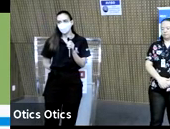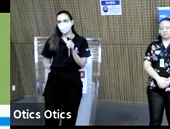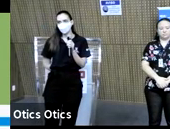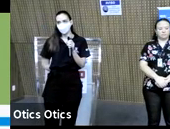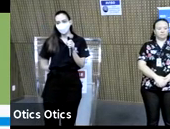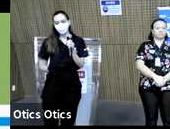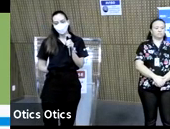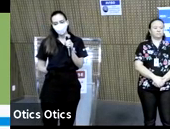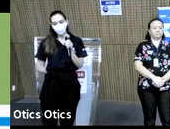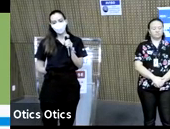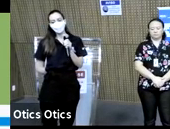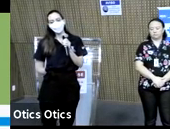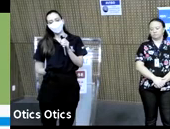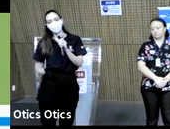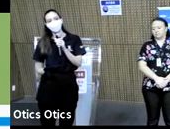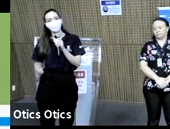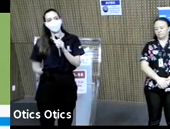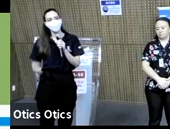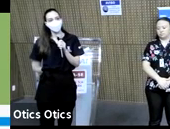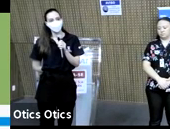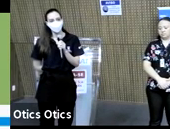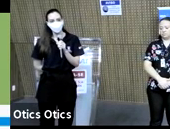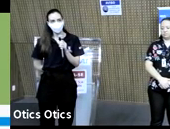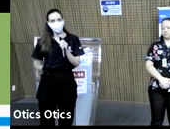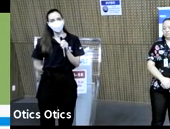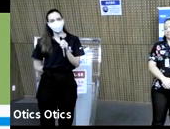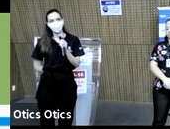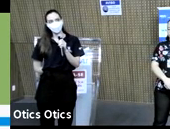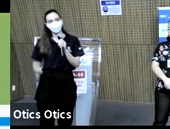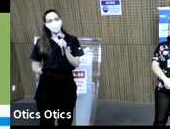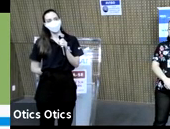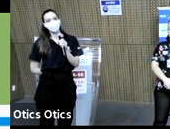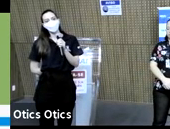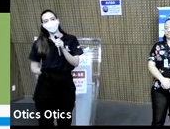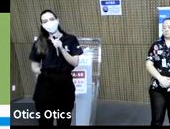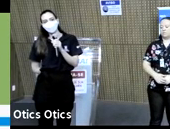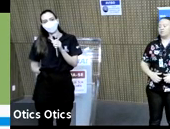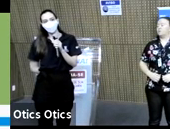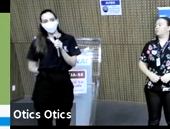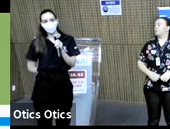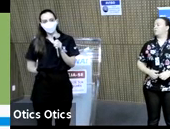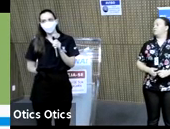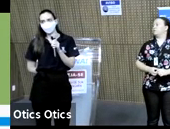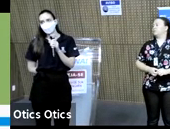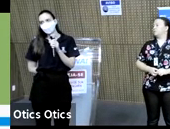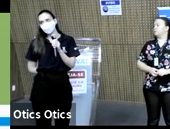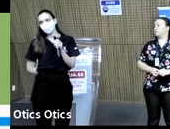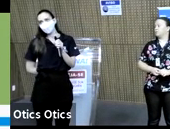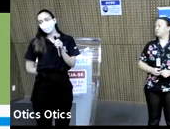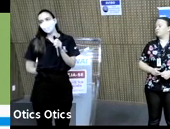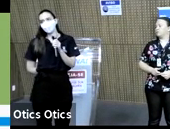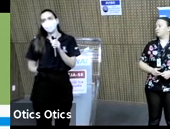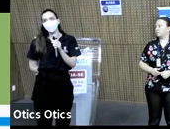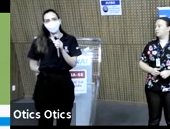primeiro semestre de 2021. Lembrando que, como nossa unidade tem residência em atenção